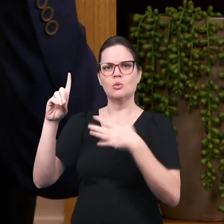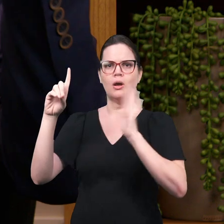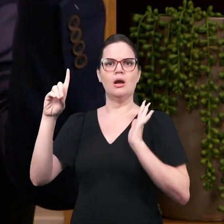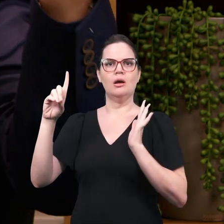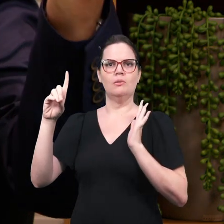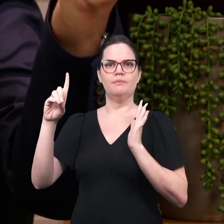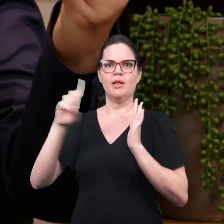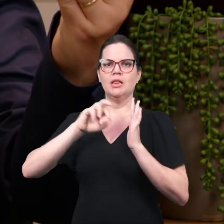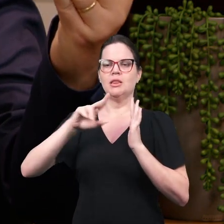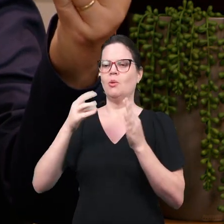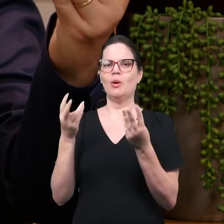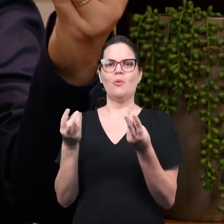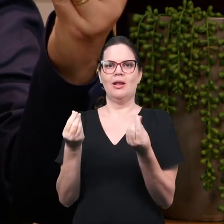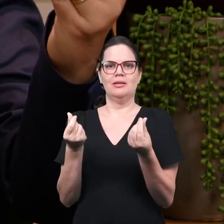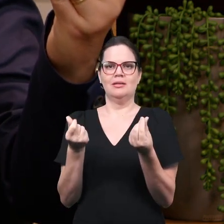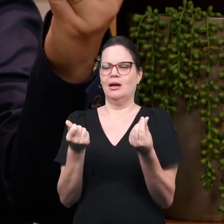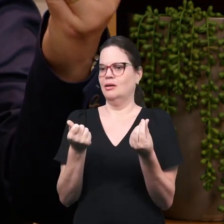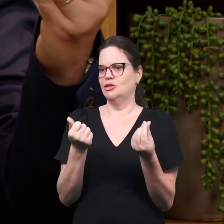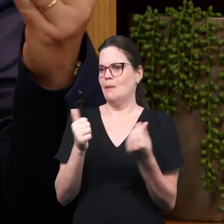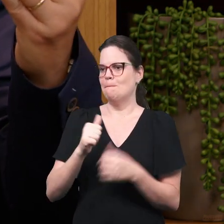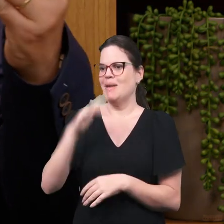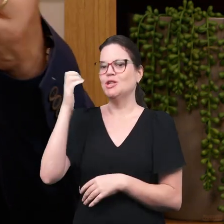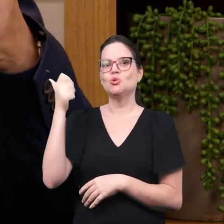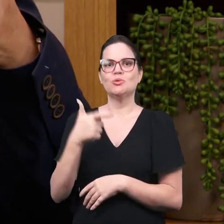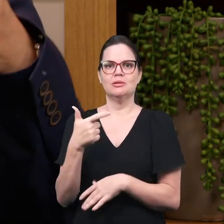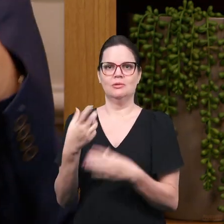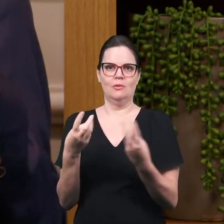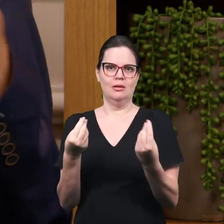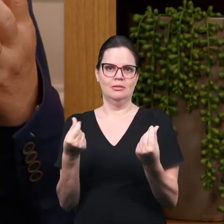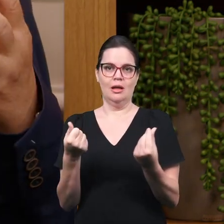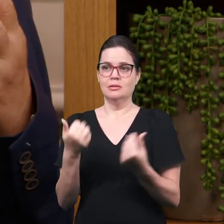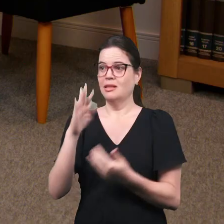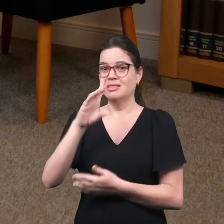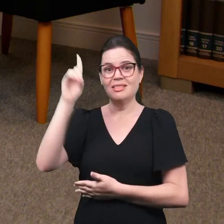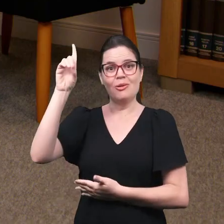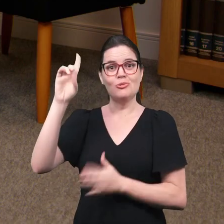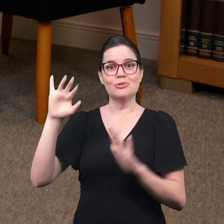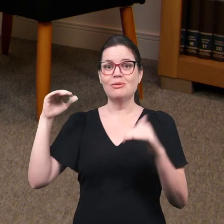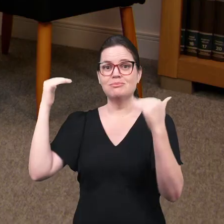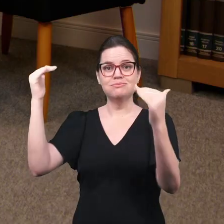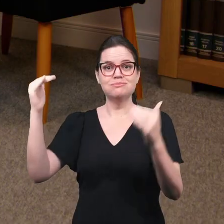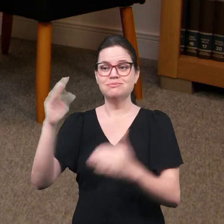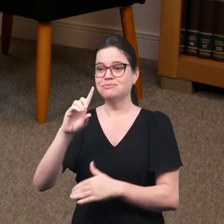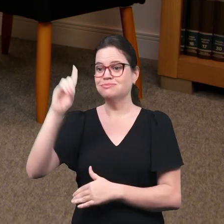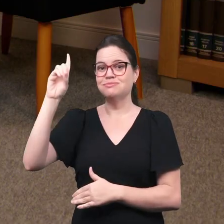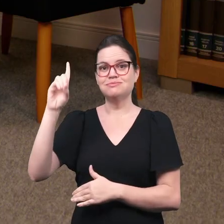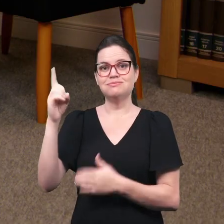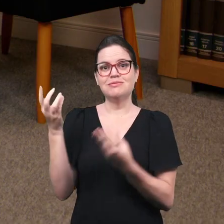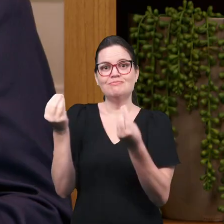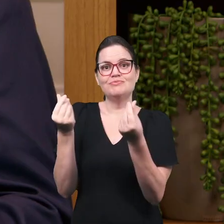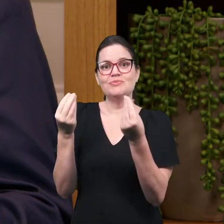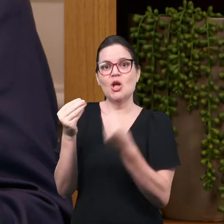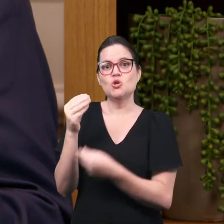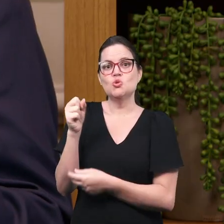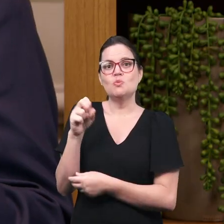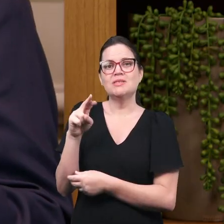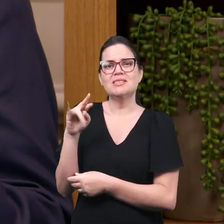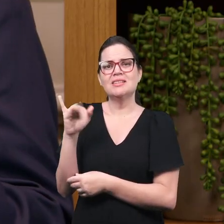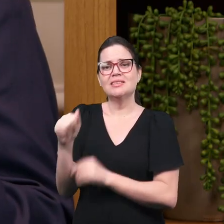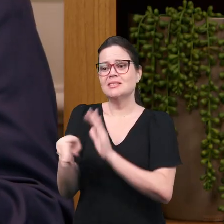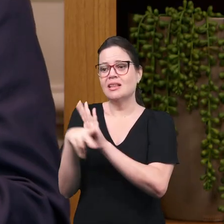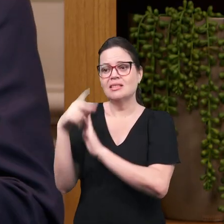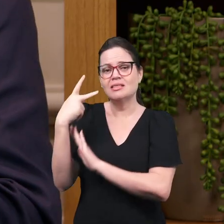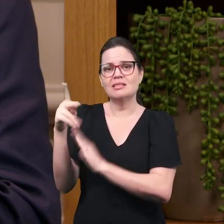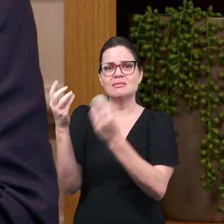mais que qualidade, né? É o próprio Deus, é a sua própria essência, não é